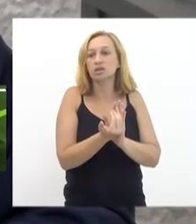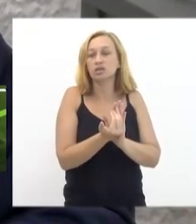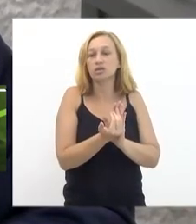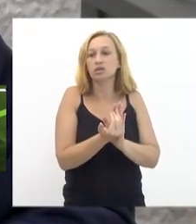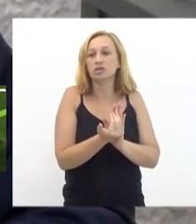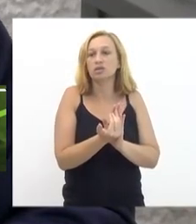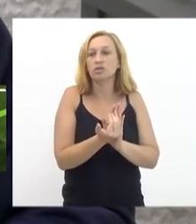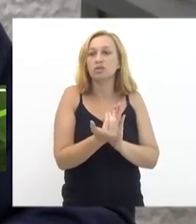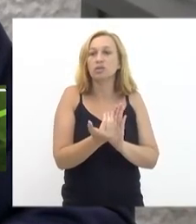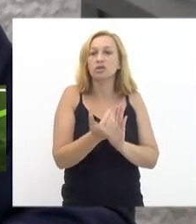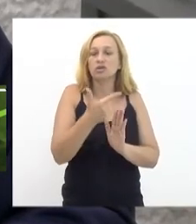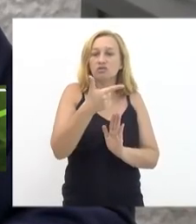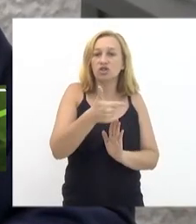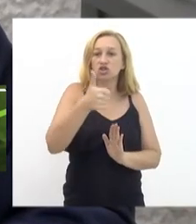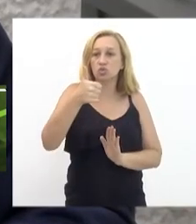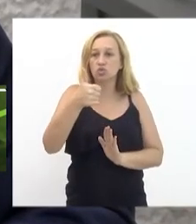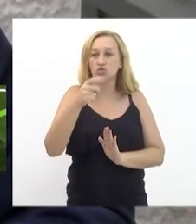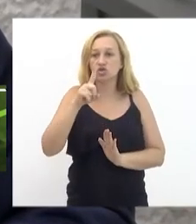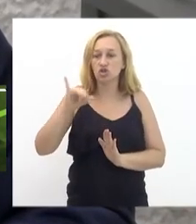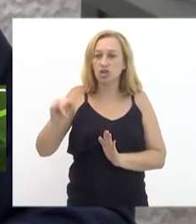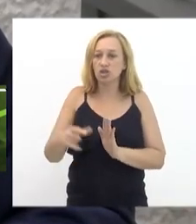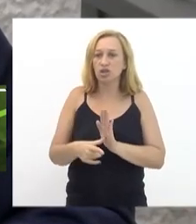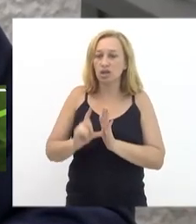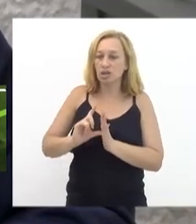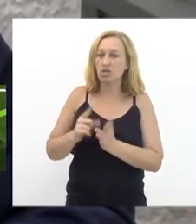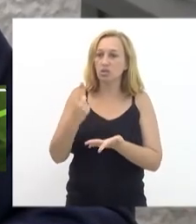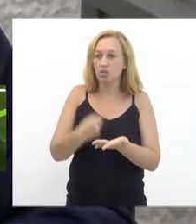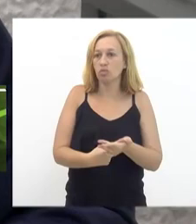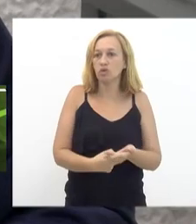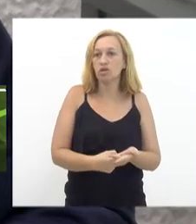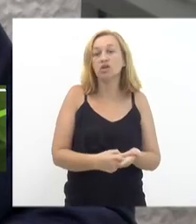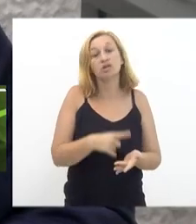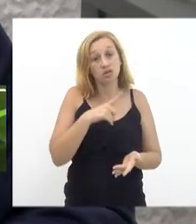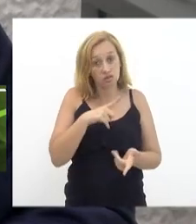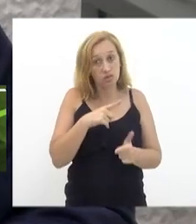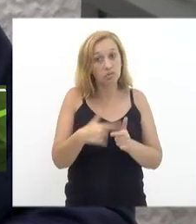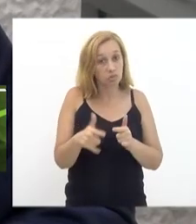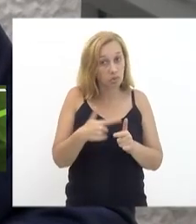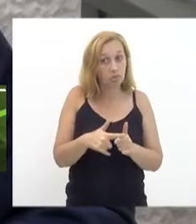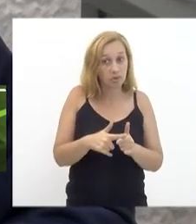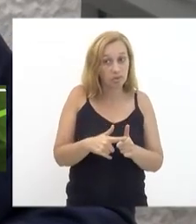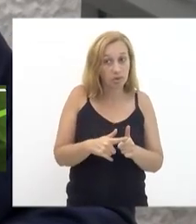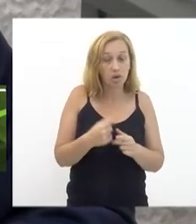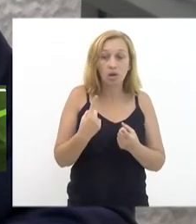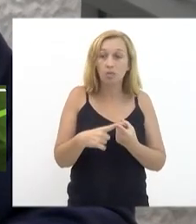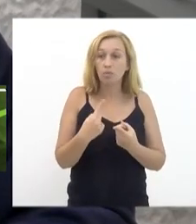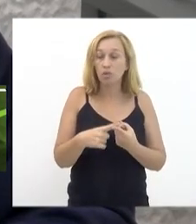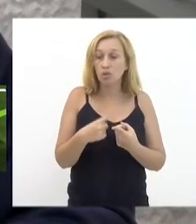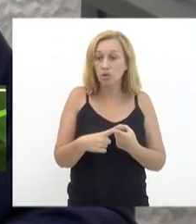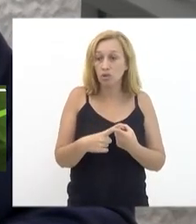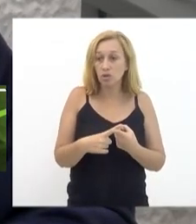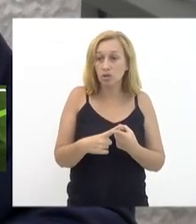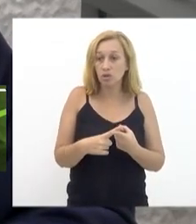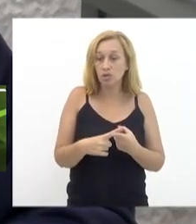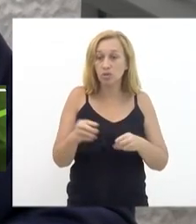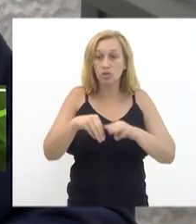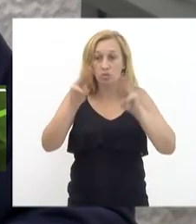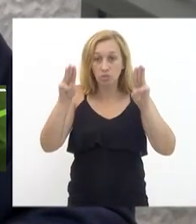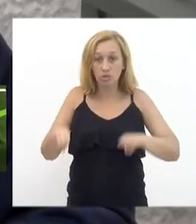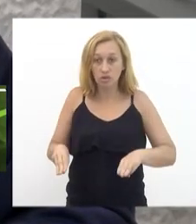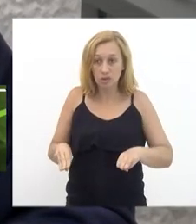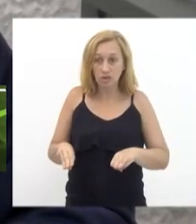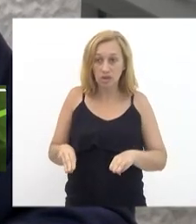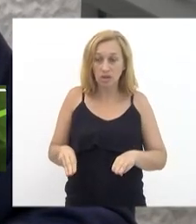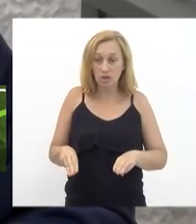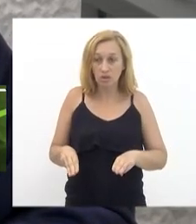20 e 21 dias antes do que nós combinamos ainda tivemos um problema é porque as Esquadrias Museu demais do som